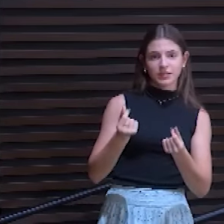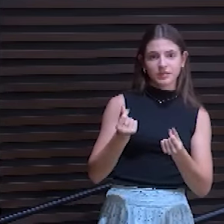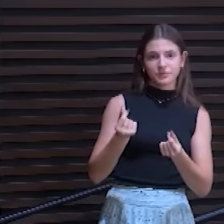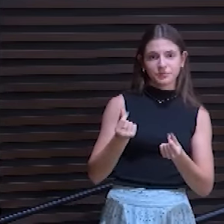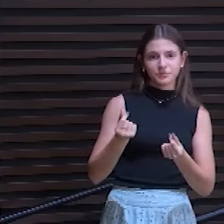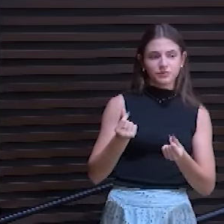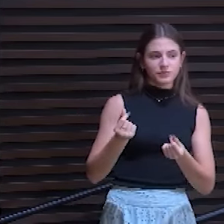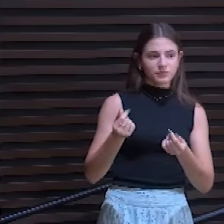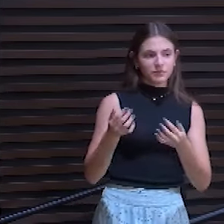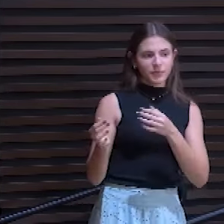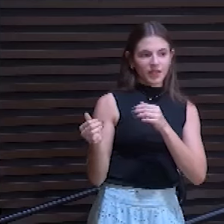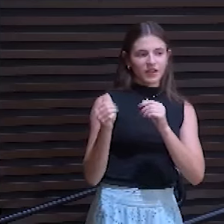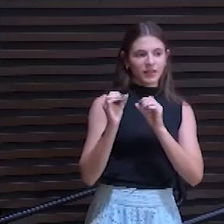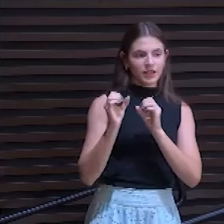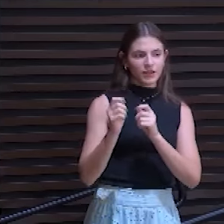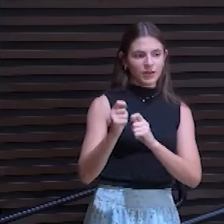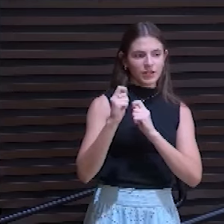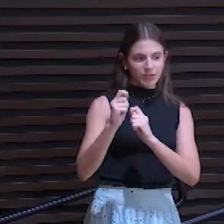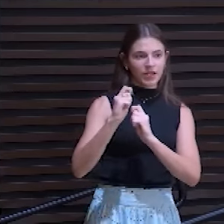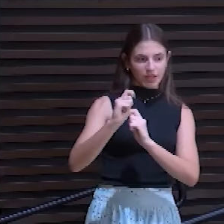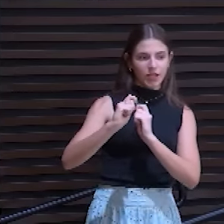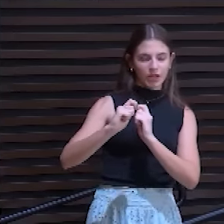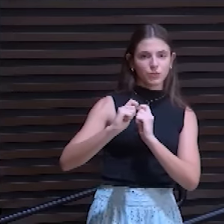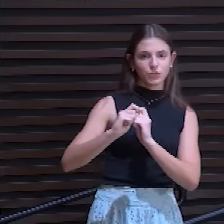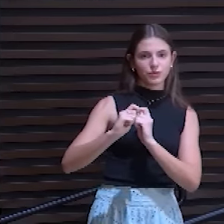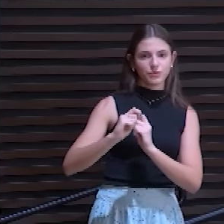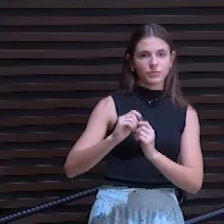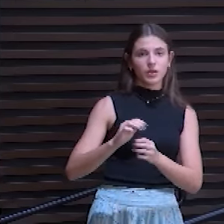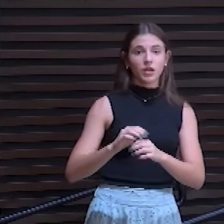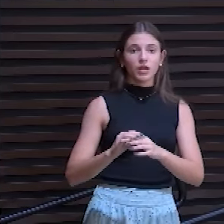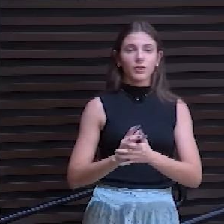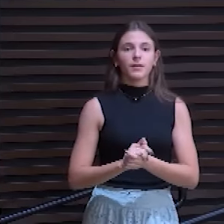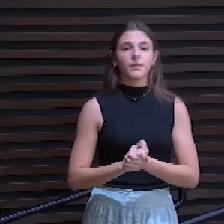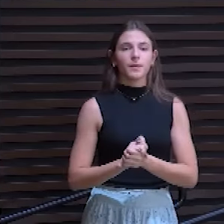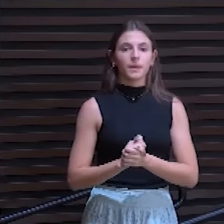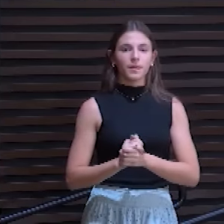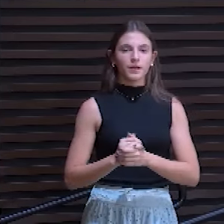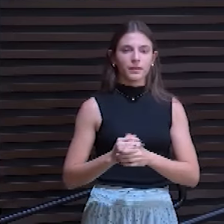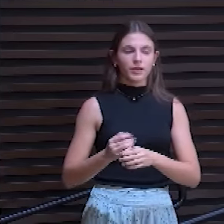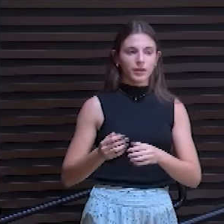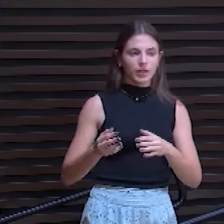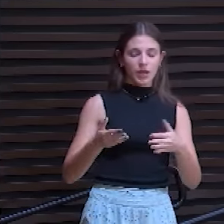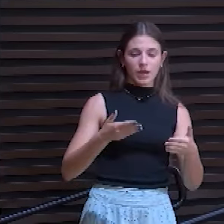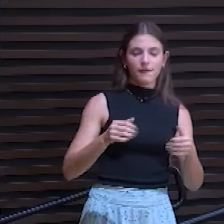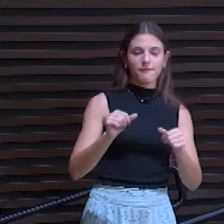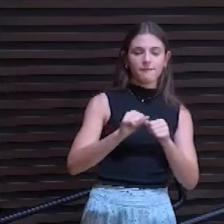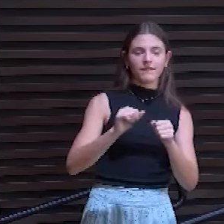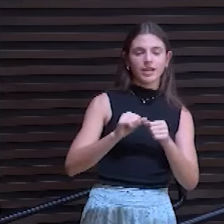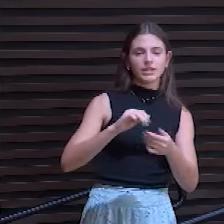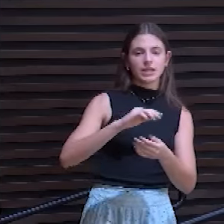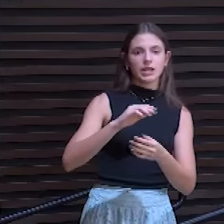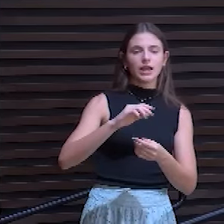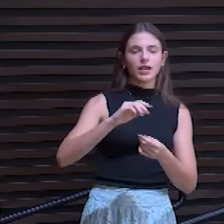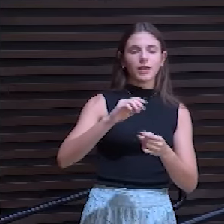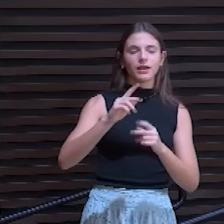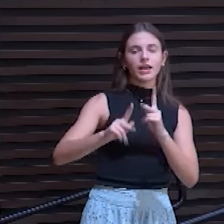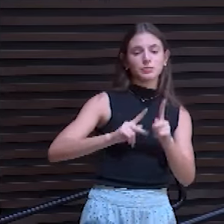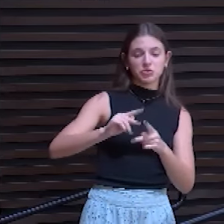concupiscências insensatas e perniciosas, as quais afogam os homens na ruína e